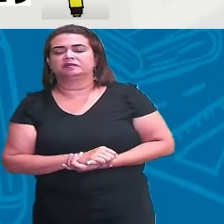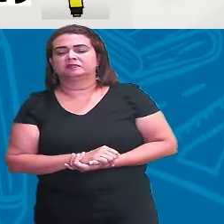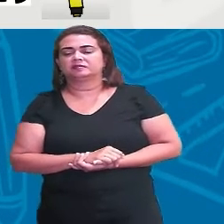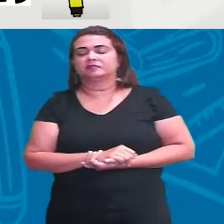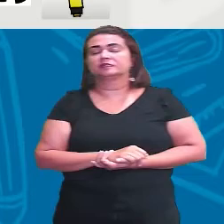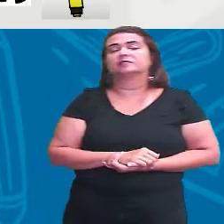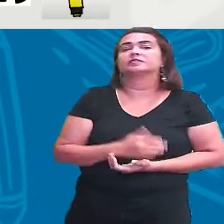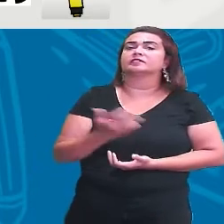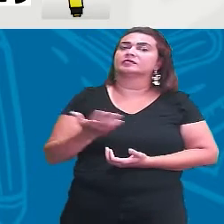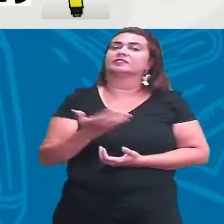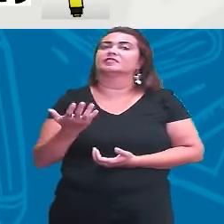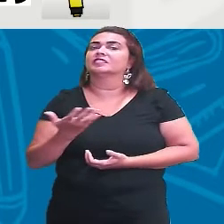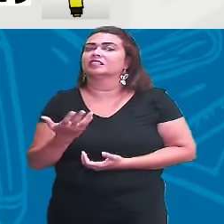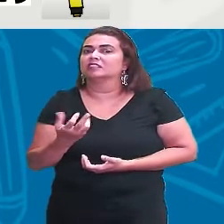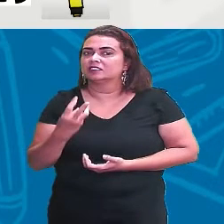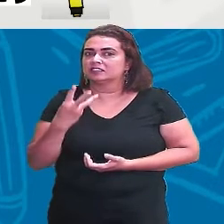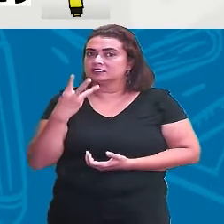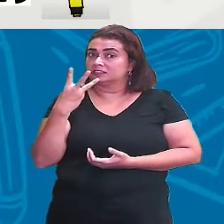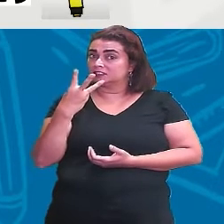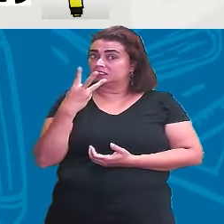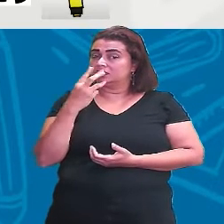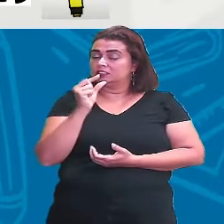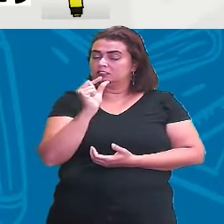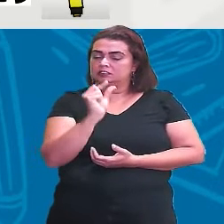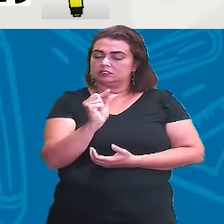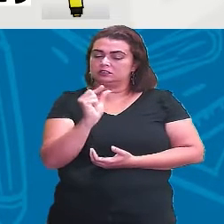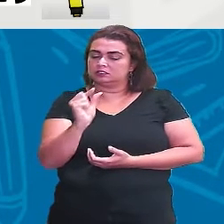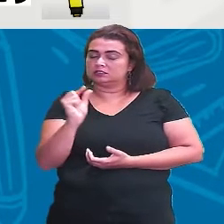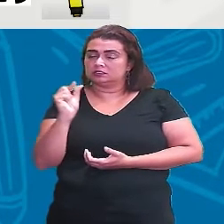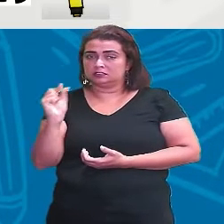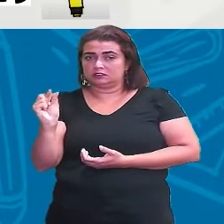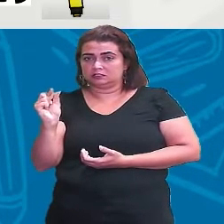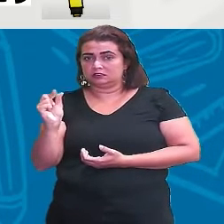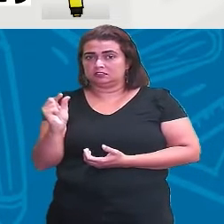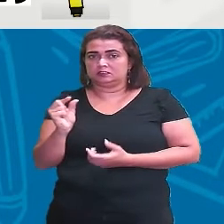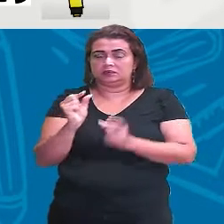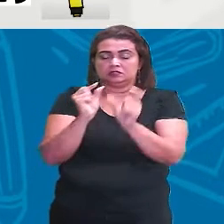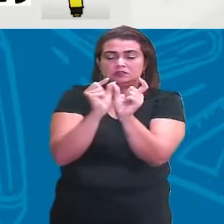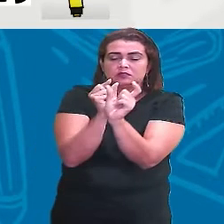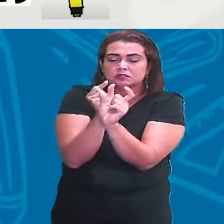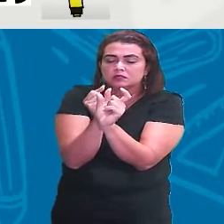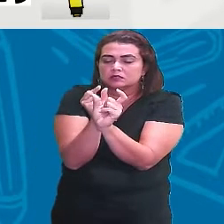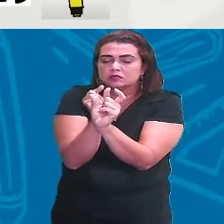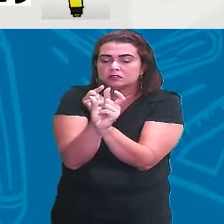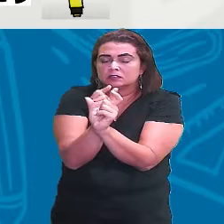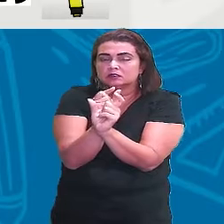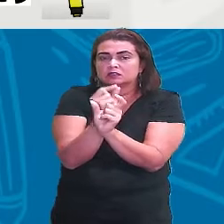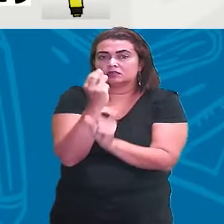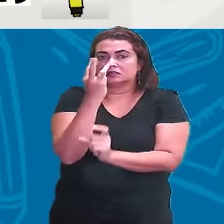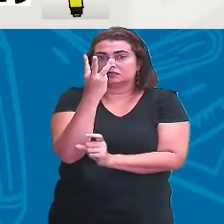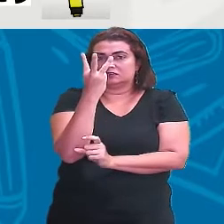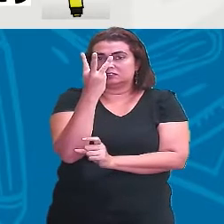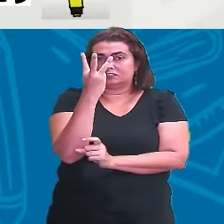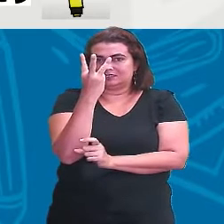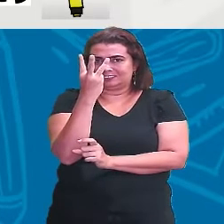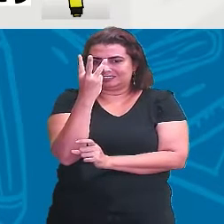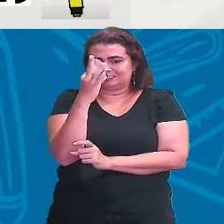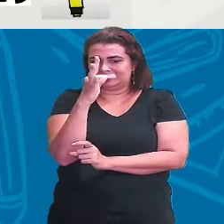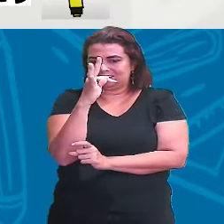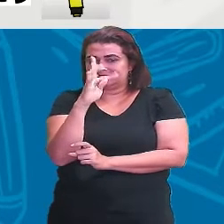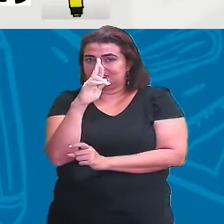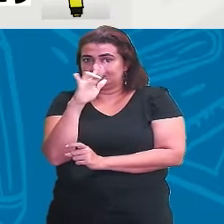Agora, a gente vai para as trissílabas. Tri vem de 3. Aí lembra, tri é 3. Isso